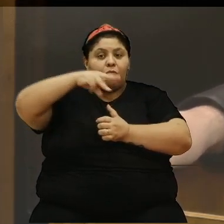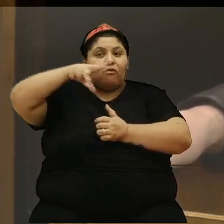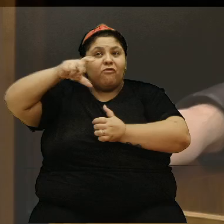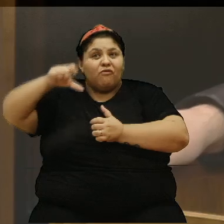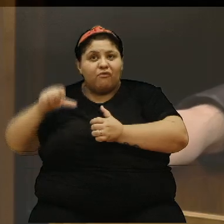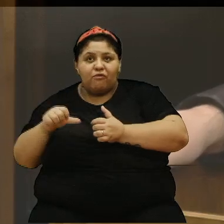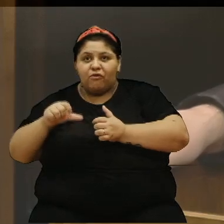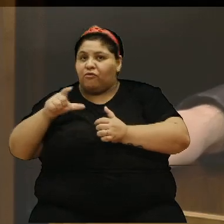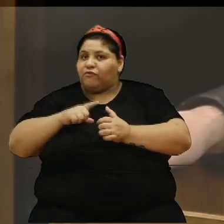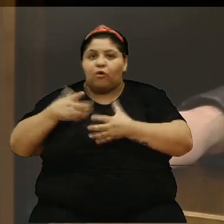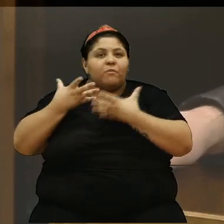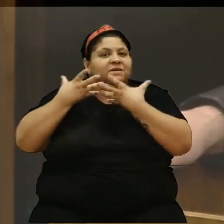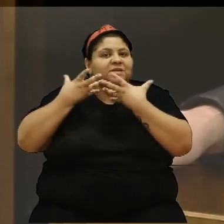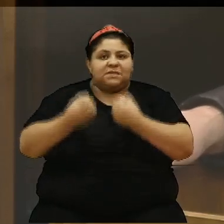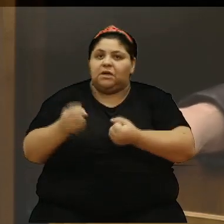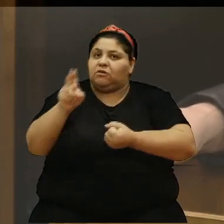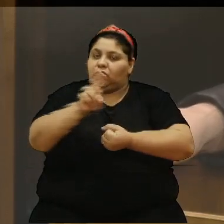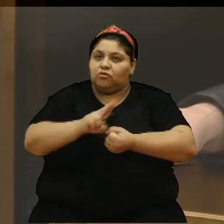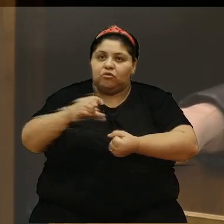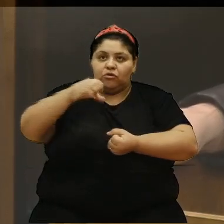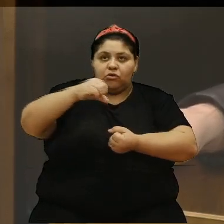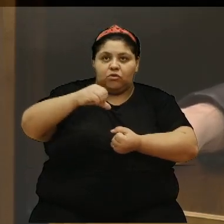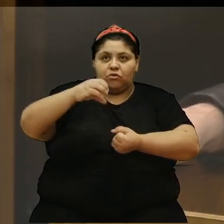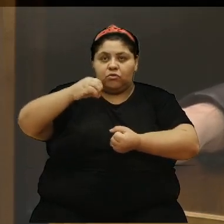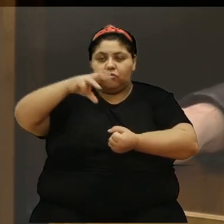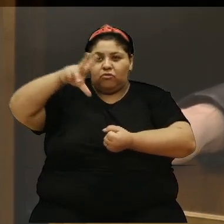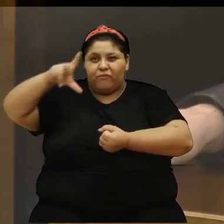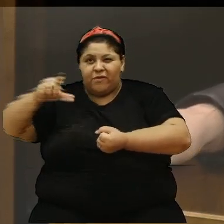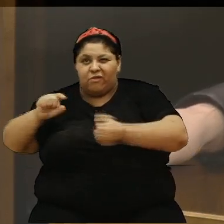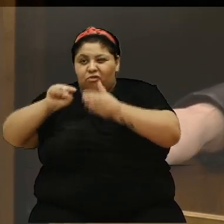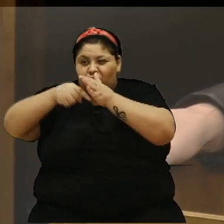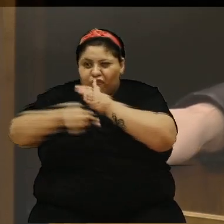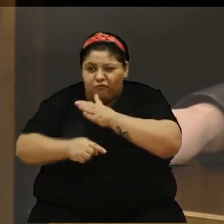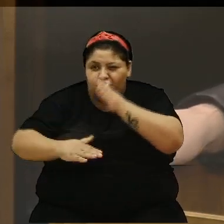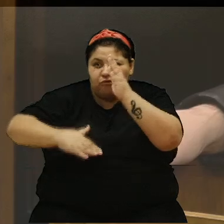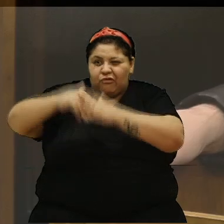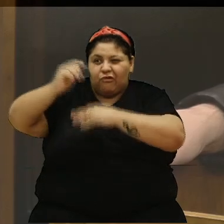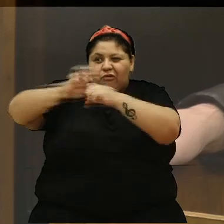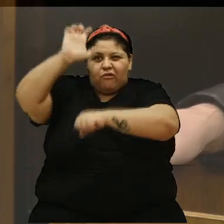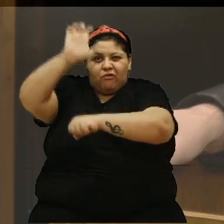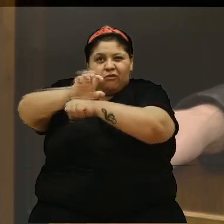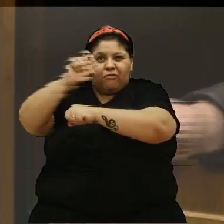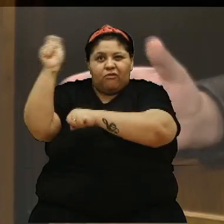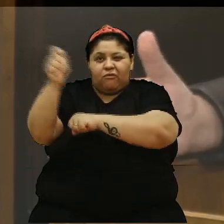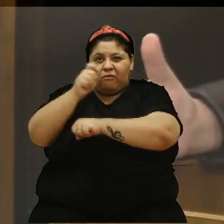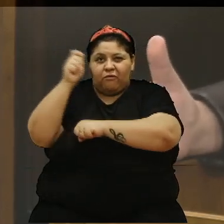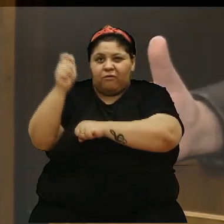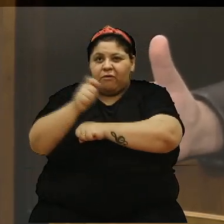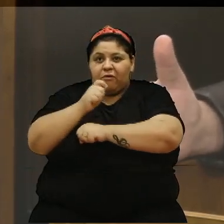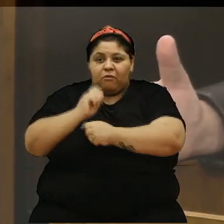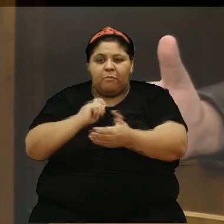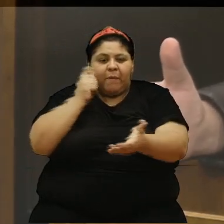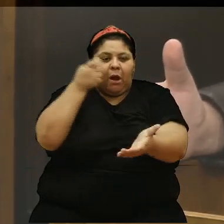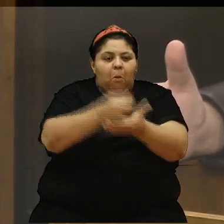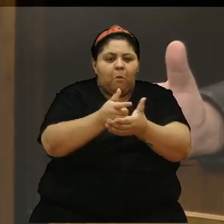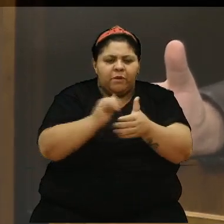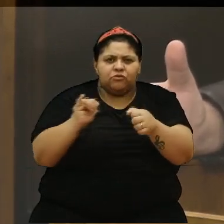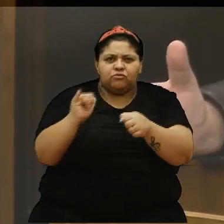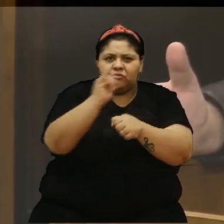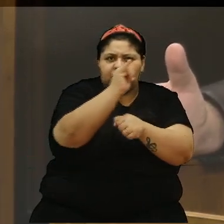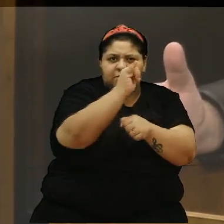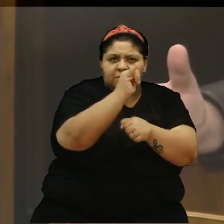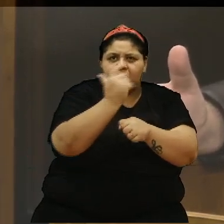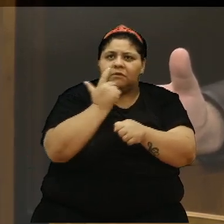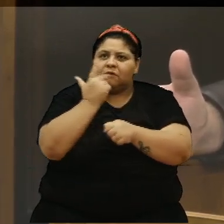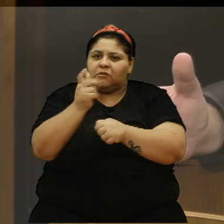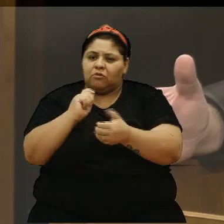é inadmissível se utilizar 90 milhões do Fundo de Reconstrução do Estado Gaúcho, haja vista a situação de enchente, para a compra de um jatinho. Quando se